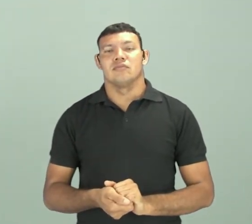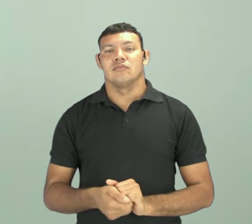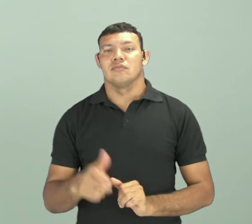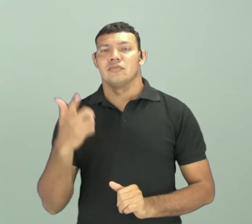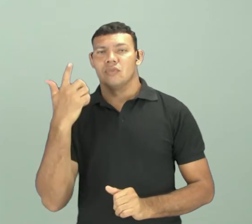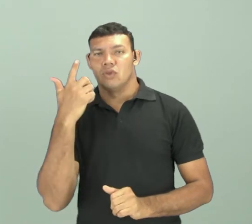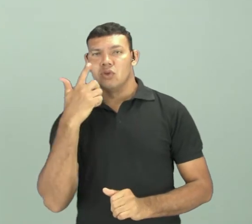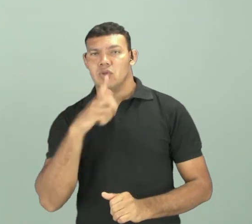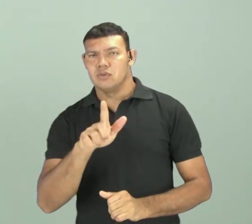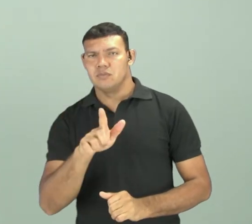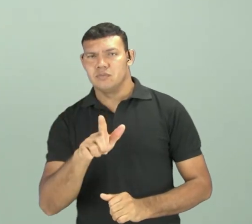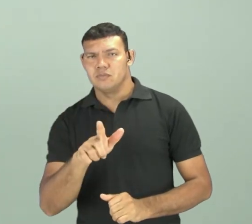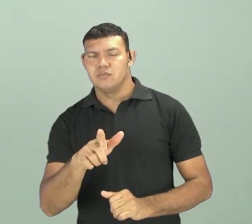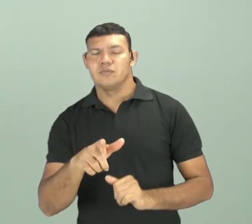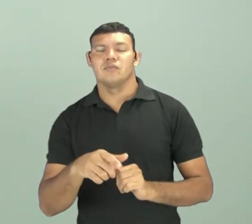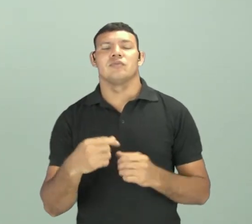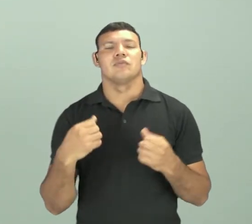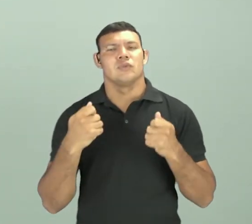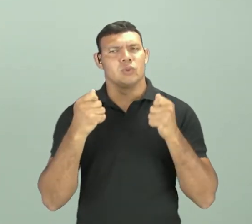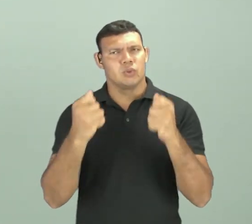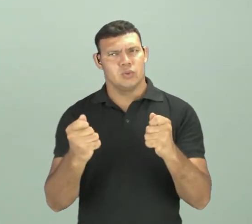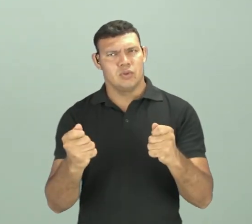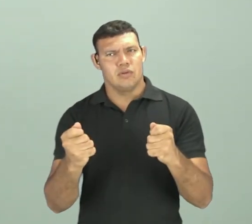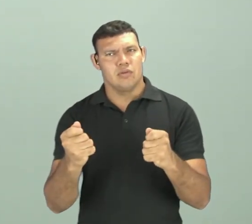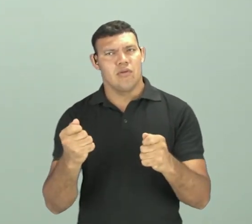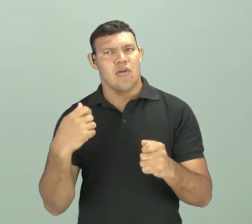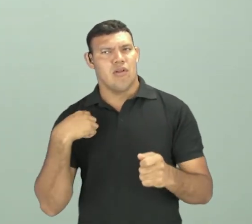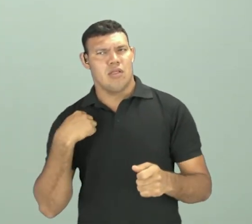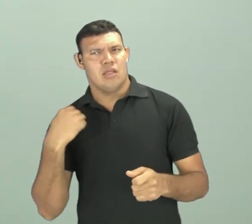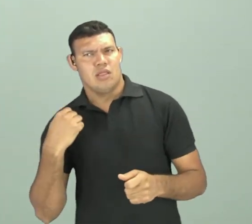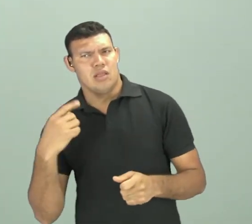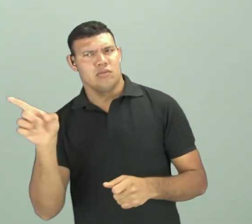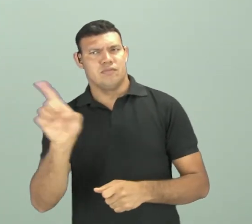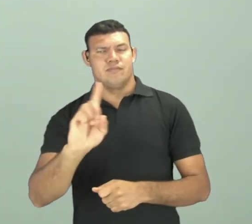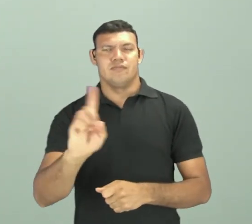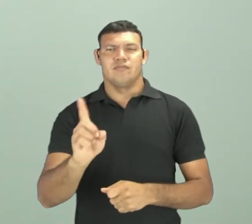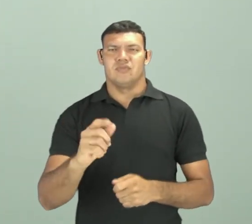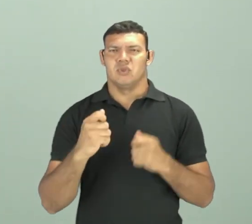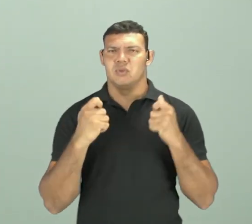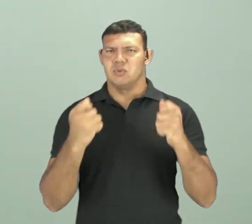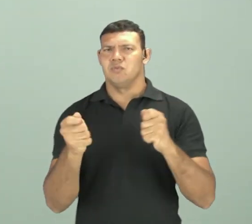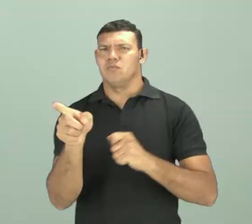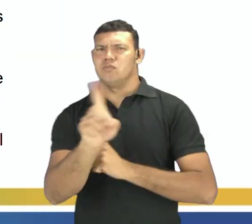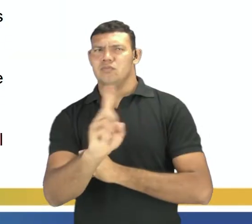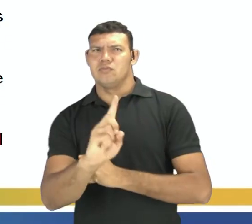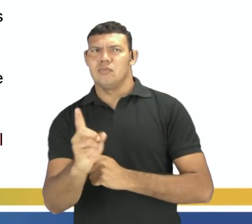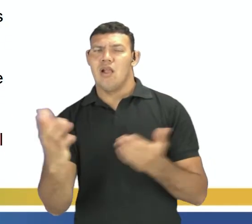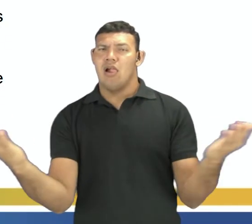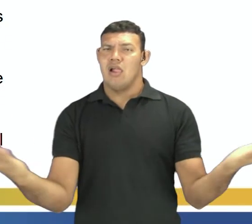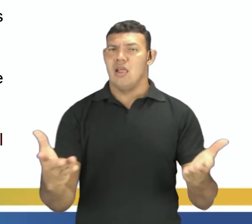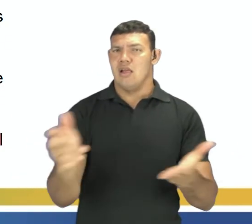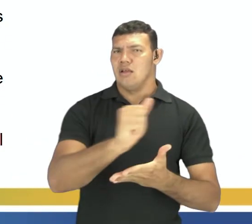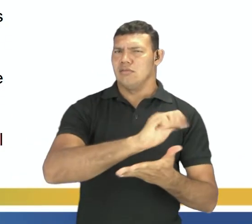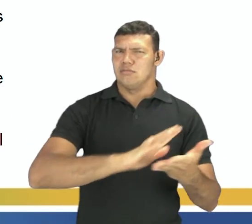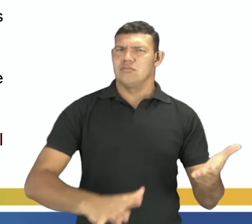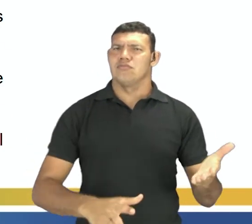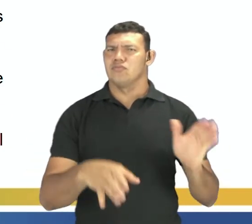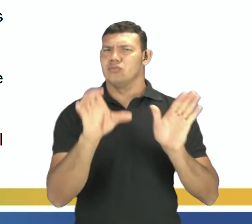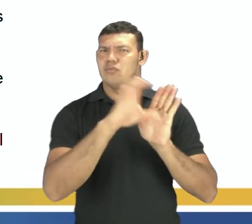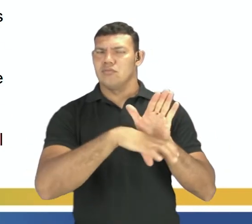consegue controlar. Então, na aula de hoje, nós vamos exercitar, né, a primeira atividade sobre o